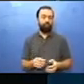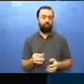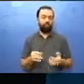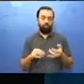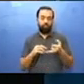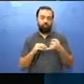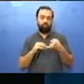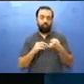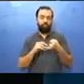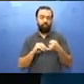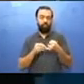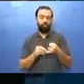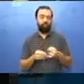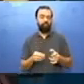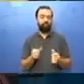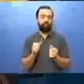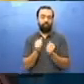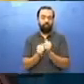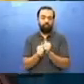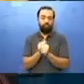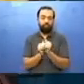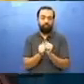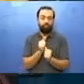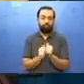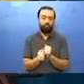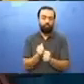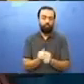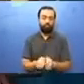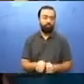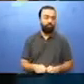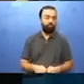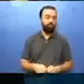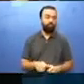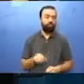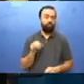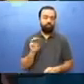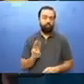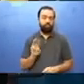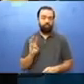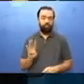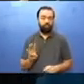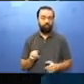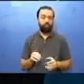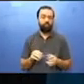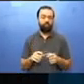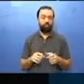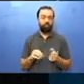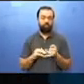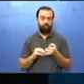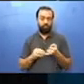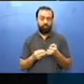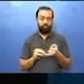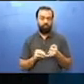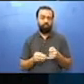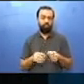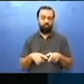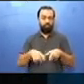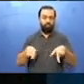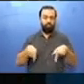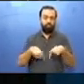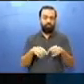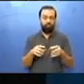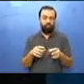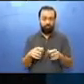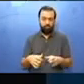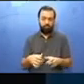Feijão, arroz, olhem, 1, 2, feijão com arroz. 3, 4, feijão no prato. Então, vocês poderiam colocar feijão